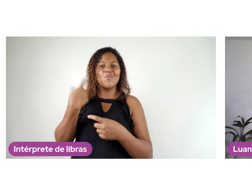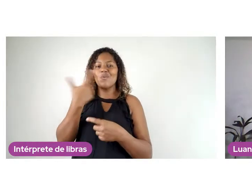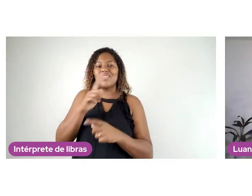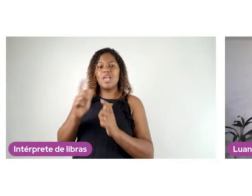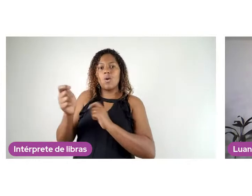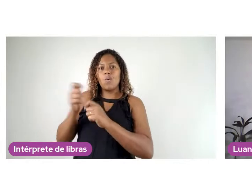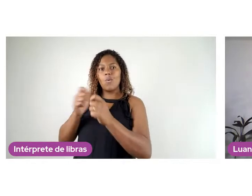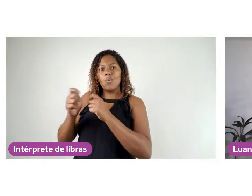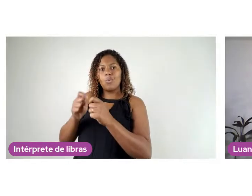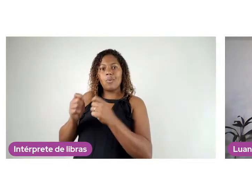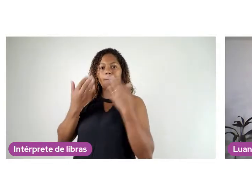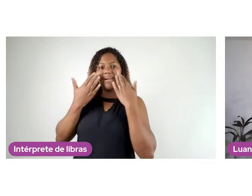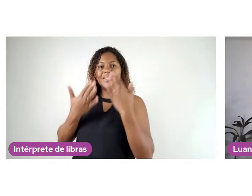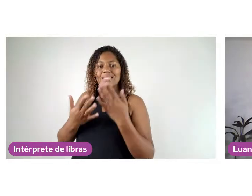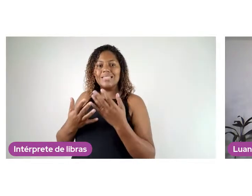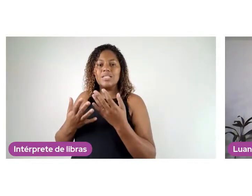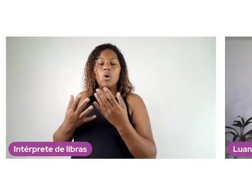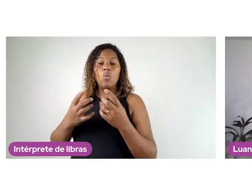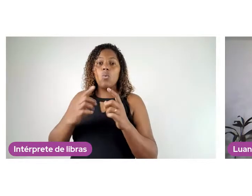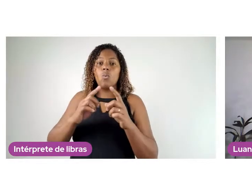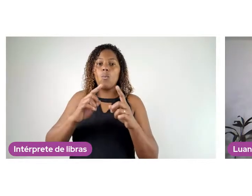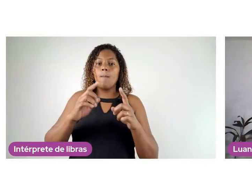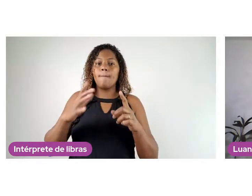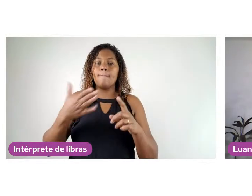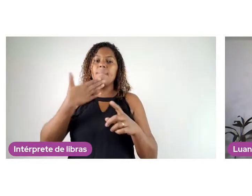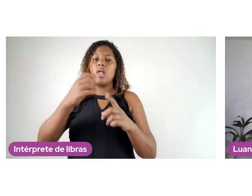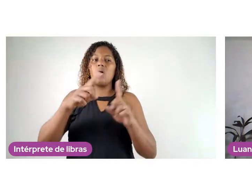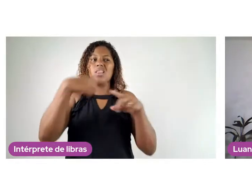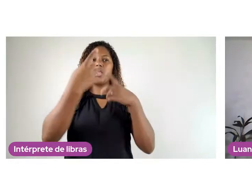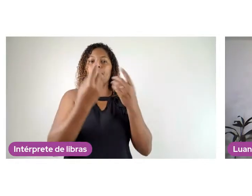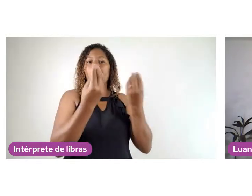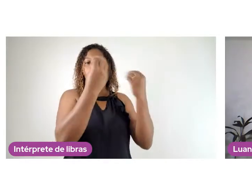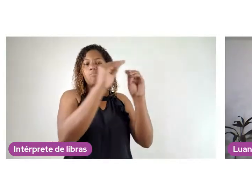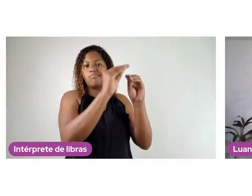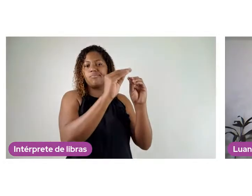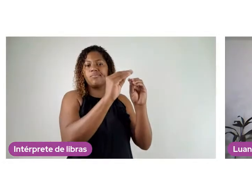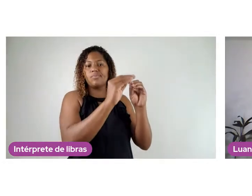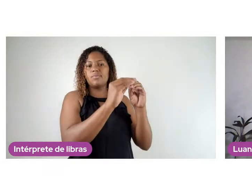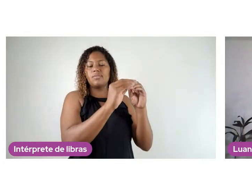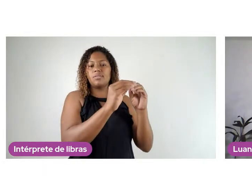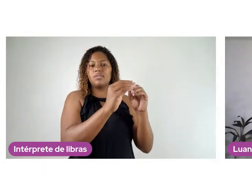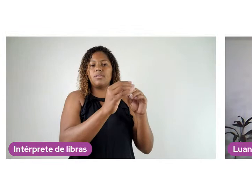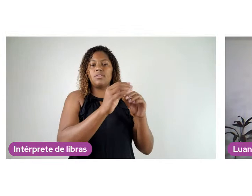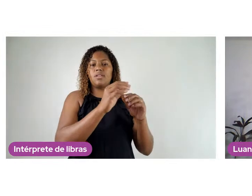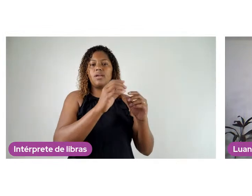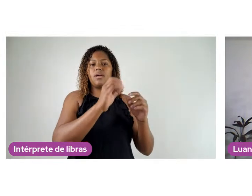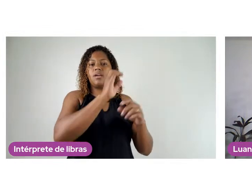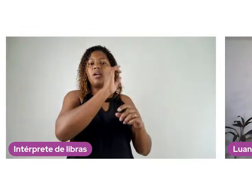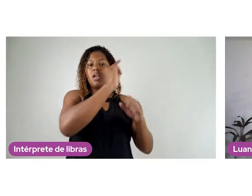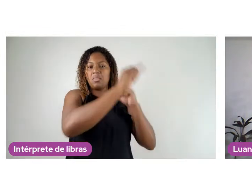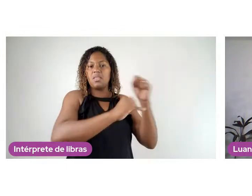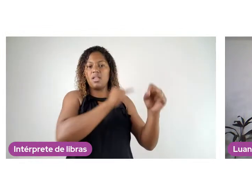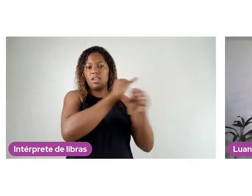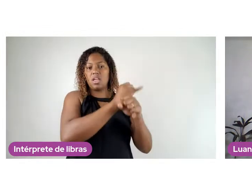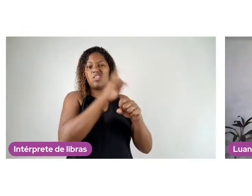apresentação completa a gente vai colocar nas redes da Agenda 2030, então vocês conseguem depois entrar no nosso site